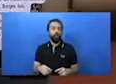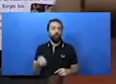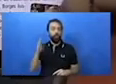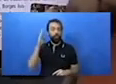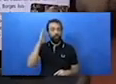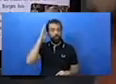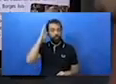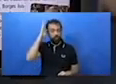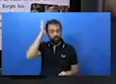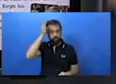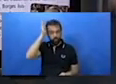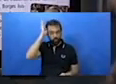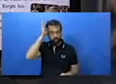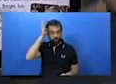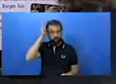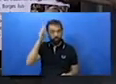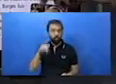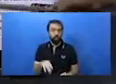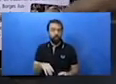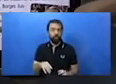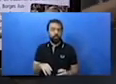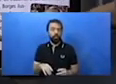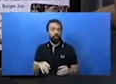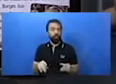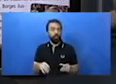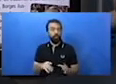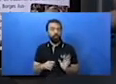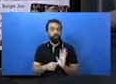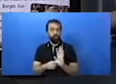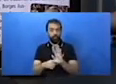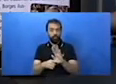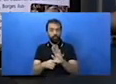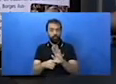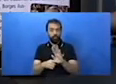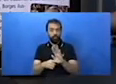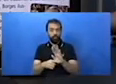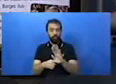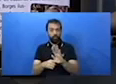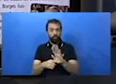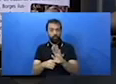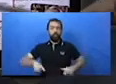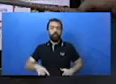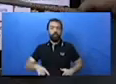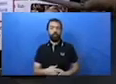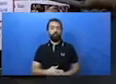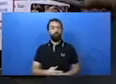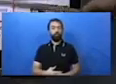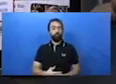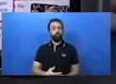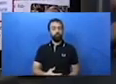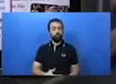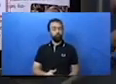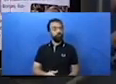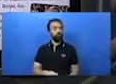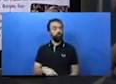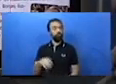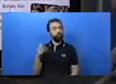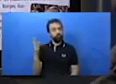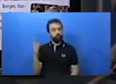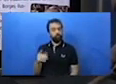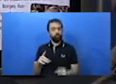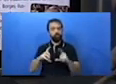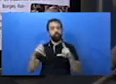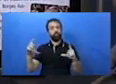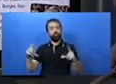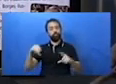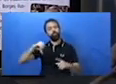aqui, nos próximos, ó, nós temos a terceira estrofe, nós temos aqui também destacando a nona